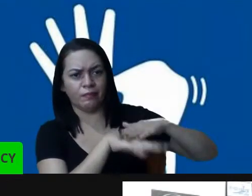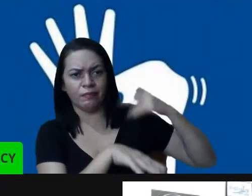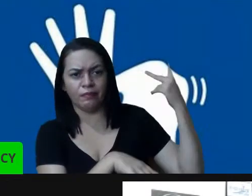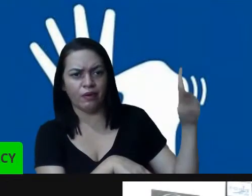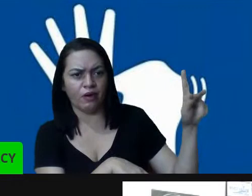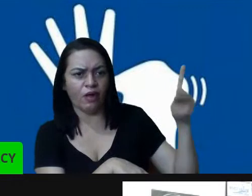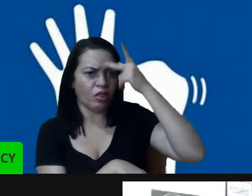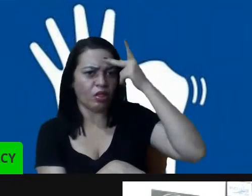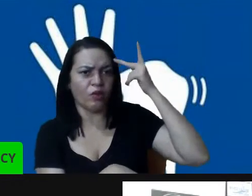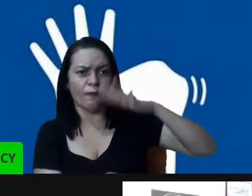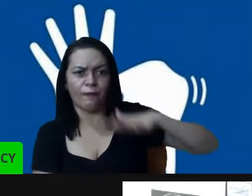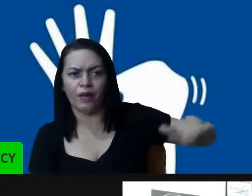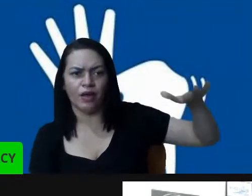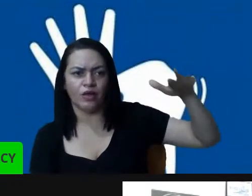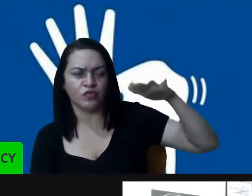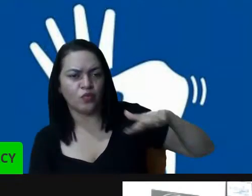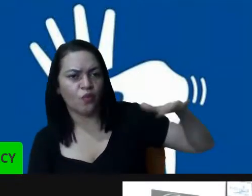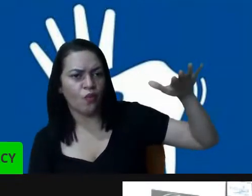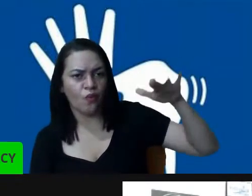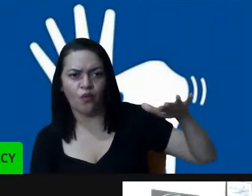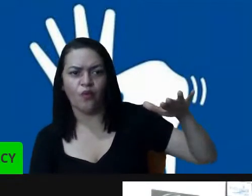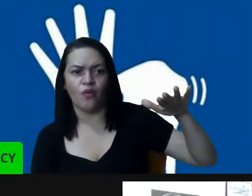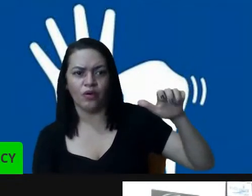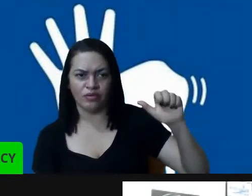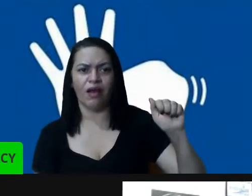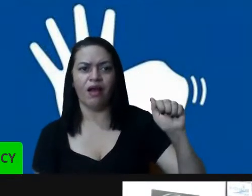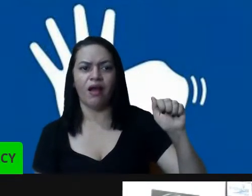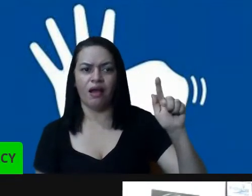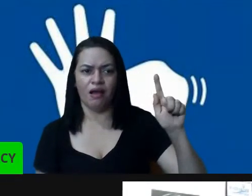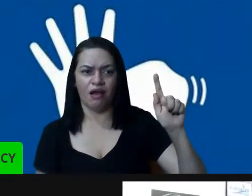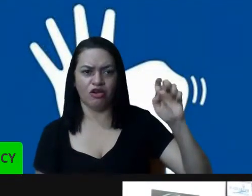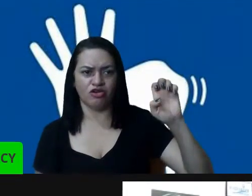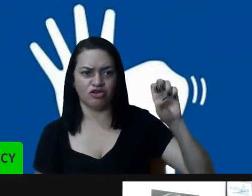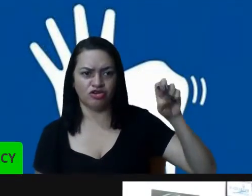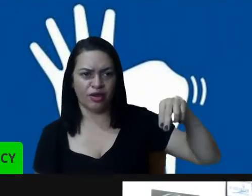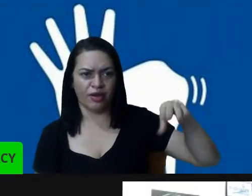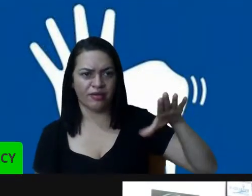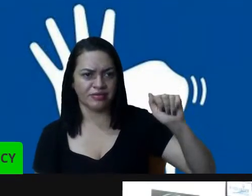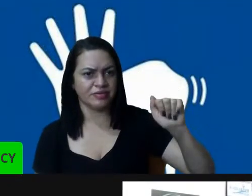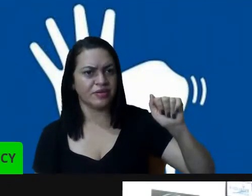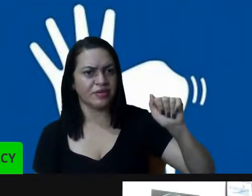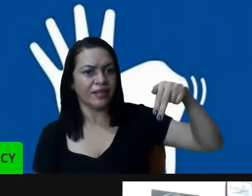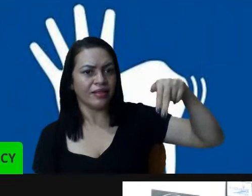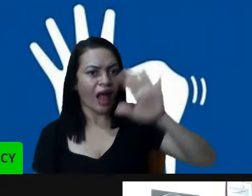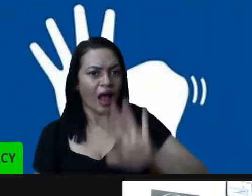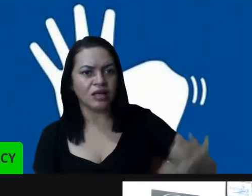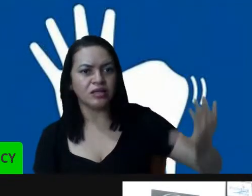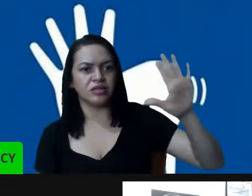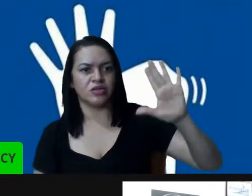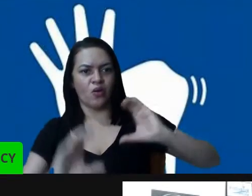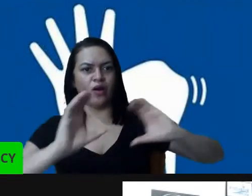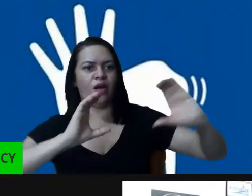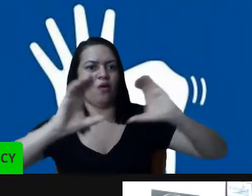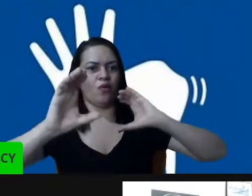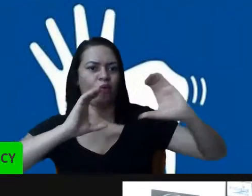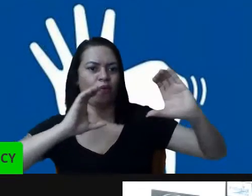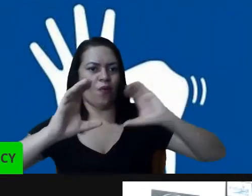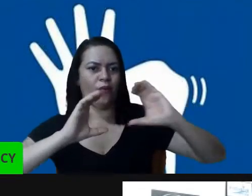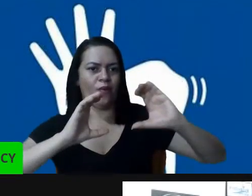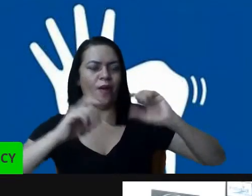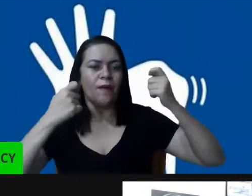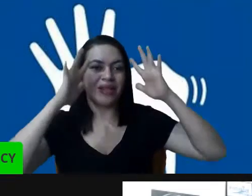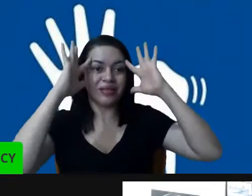pessoal da Agência Nacional de Comunicação. Então, assim, a gente precisa compreender que o trabalho